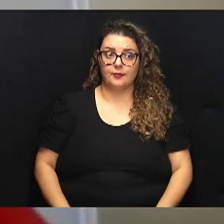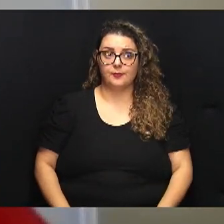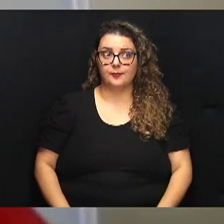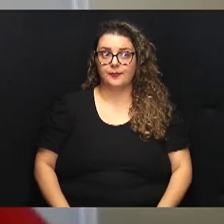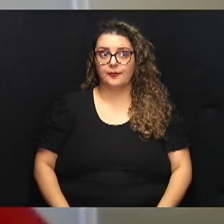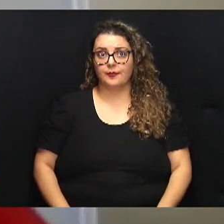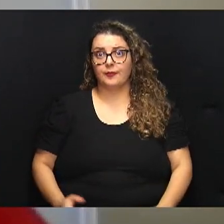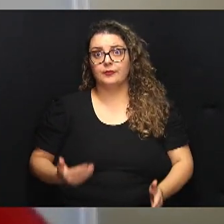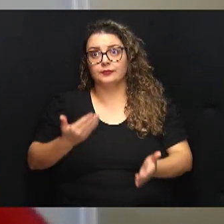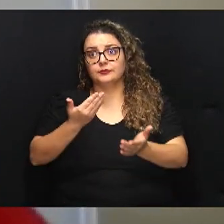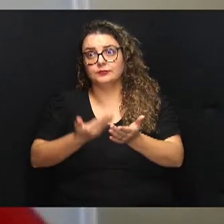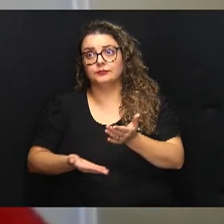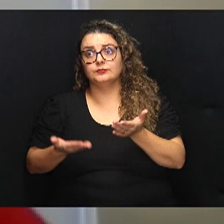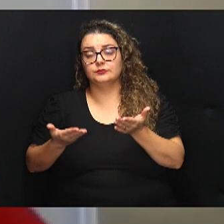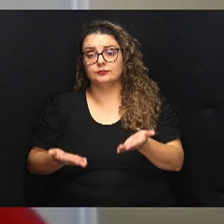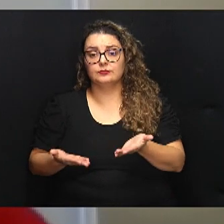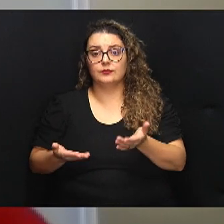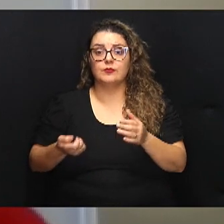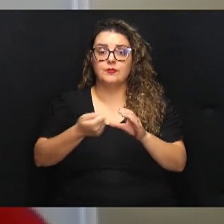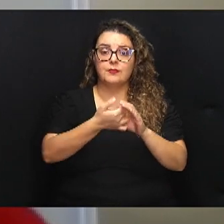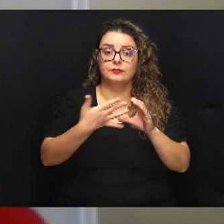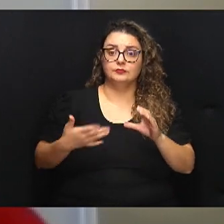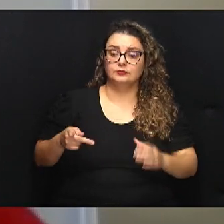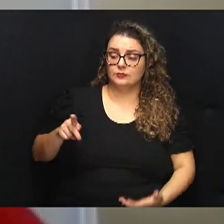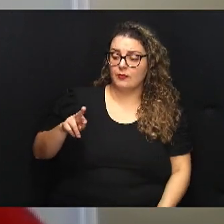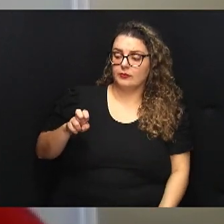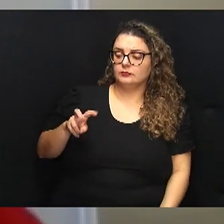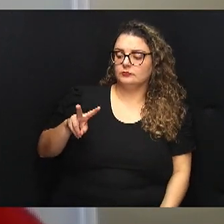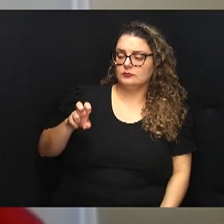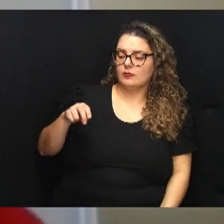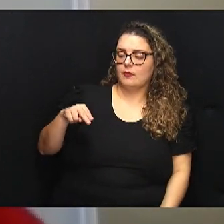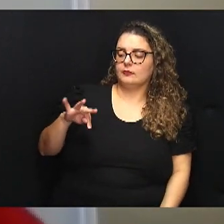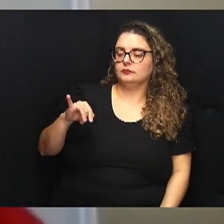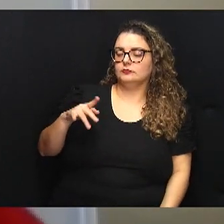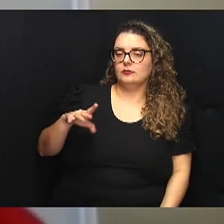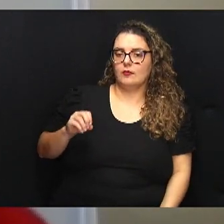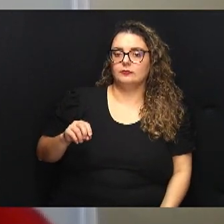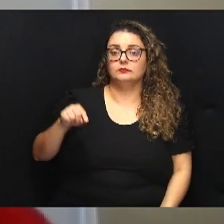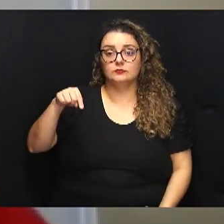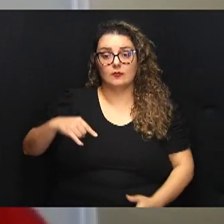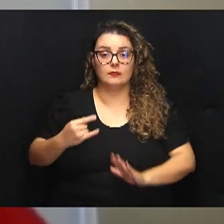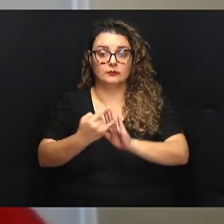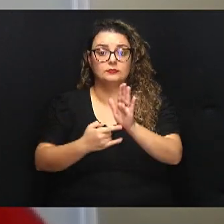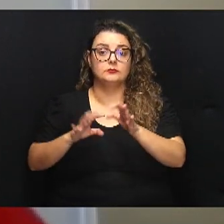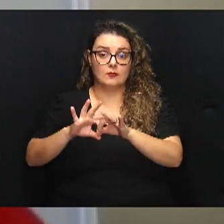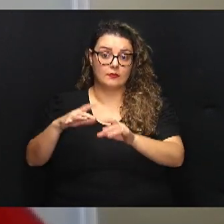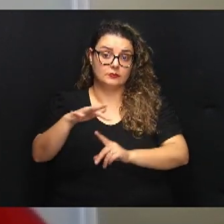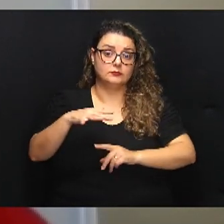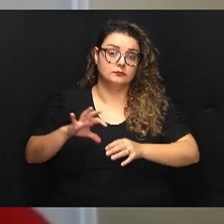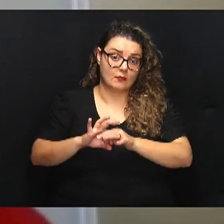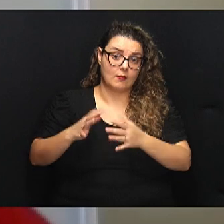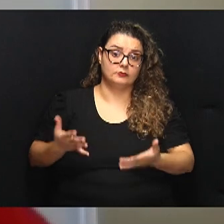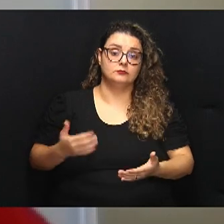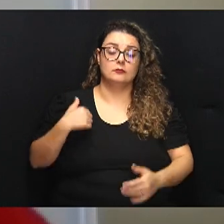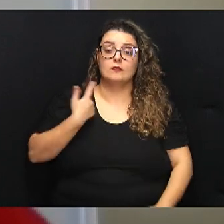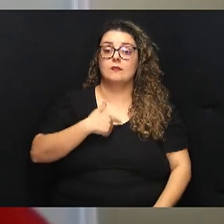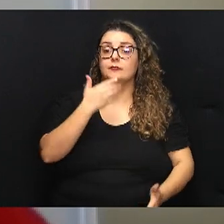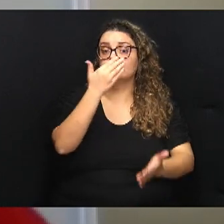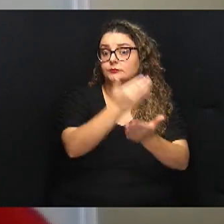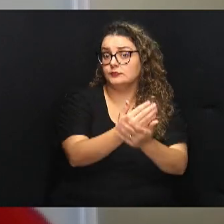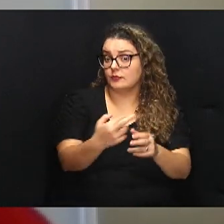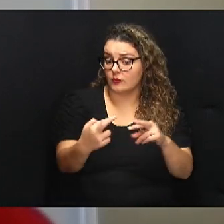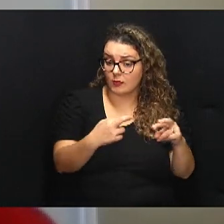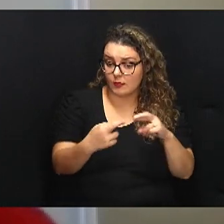perde-se, nesse caso, o caráter preventivo do licenciamento ambiental. Sim. A gente deixa de analisar